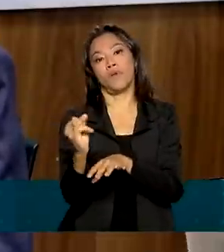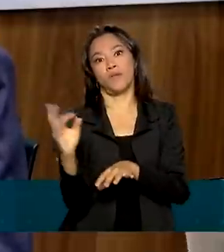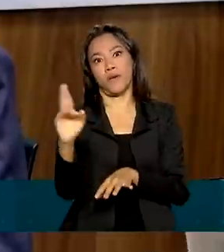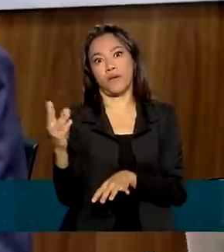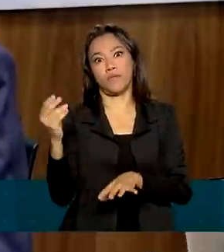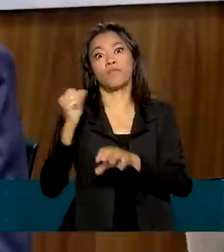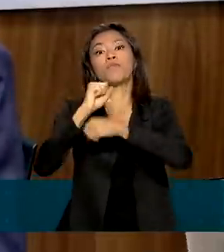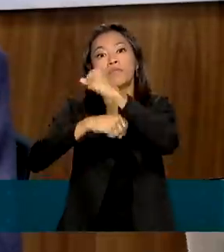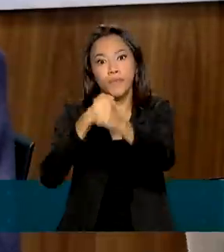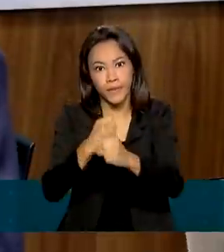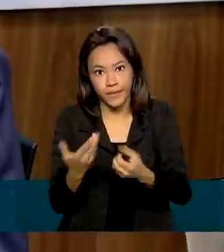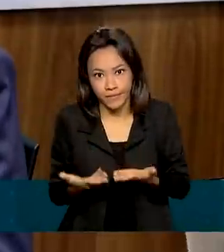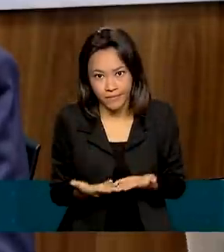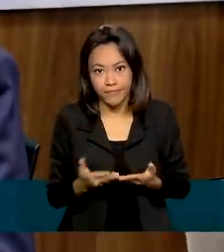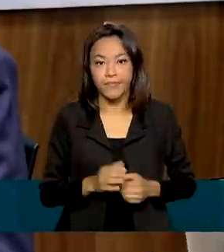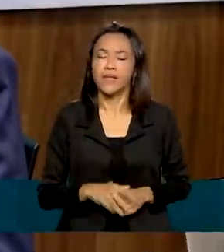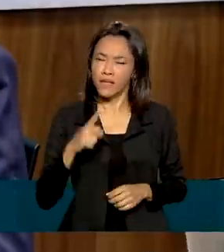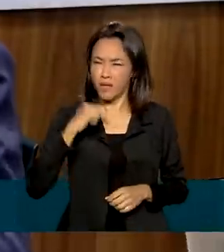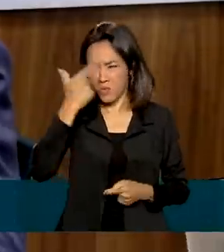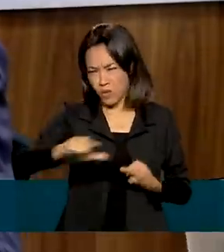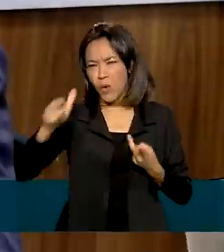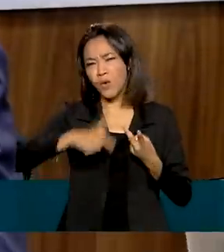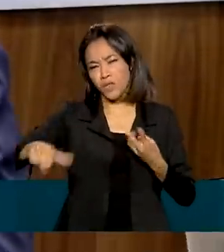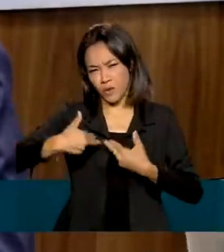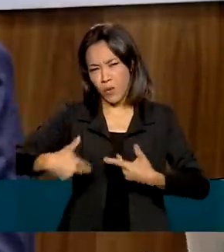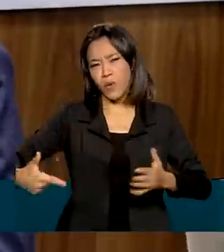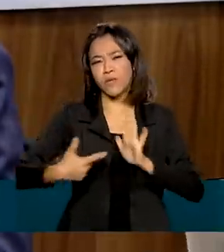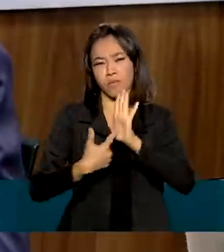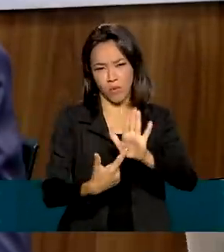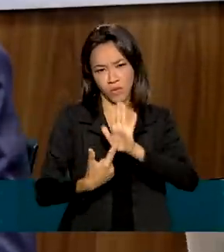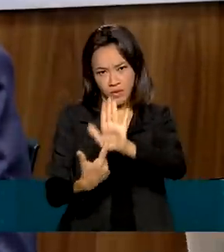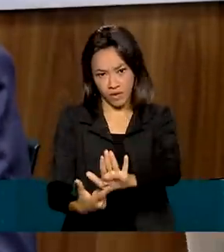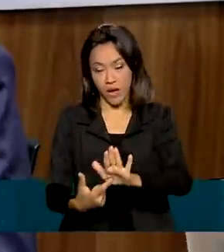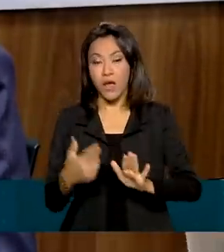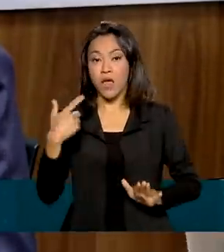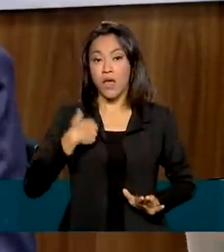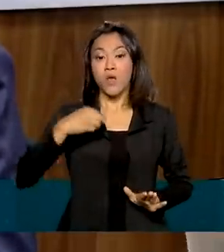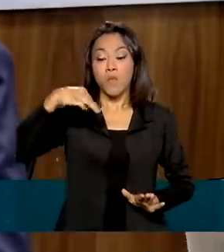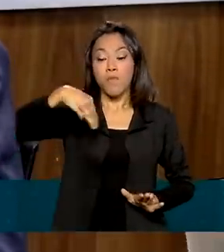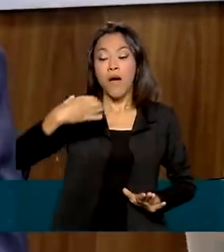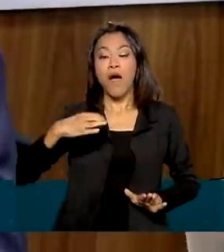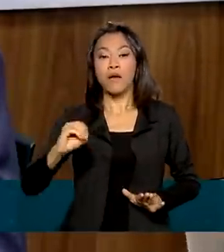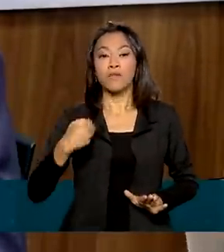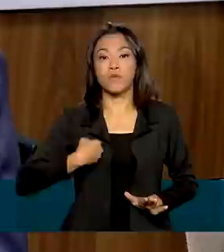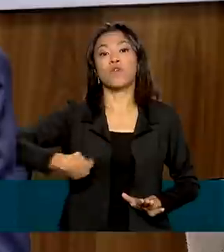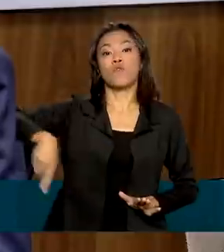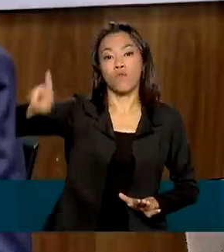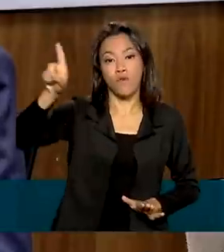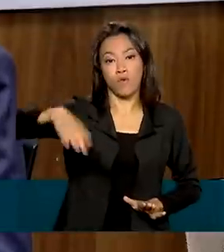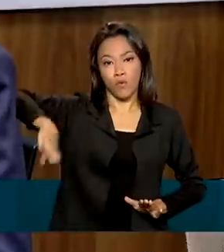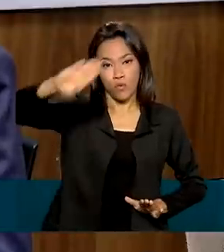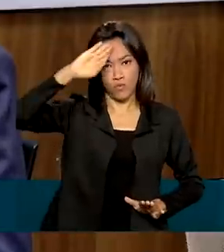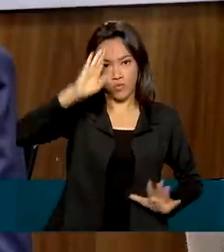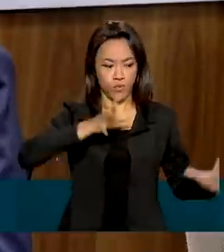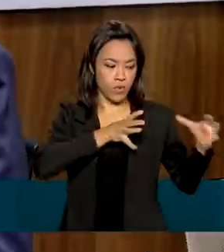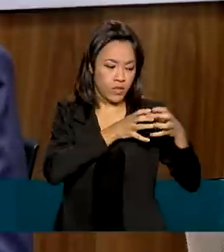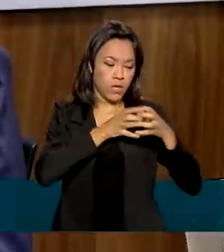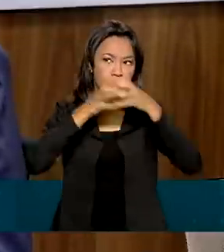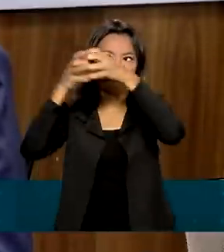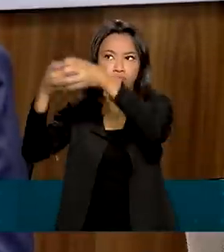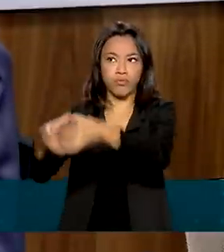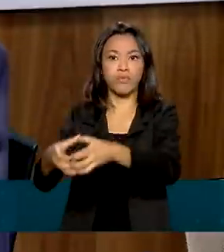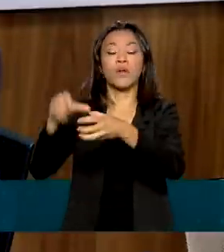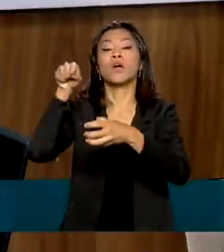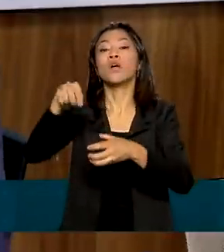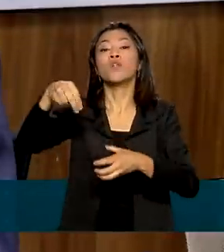atendendo Então essas pessoas temos mais coisas apresentar é imagem vou estar com exército brasileiro tá vendo o Nordeste mostrando